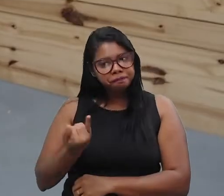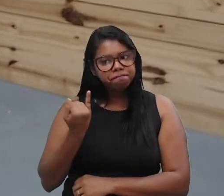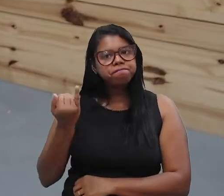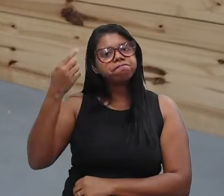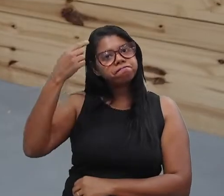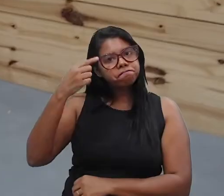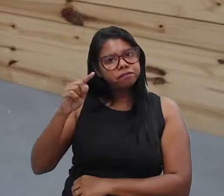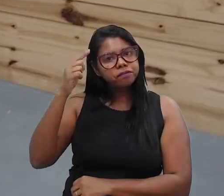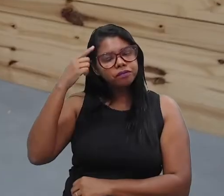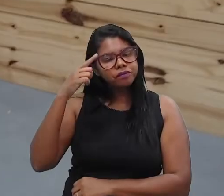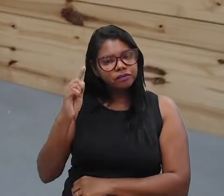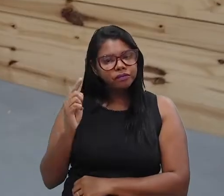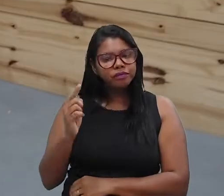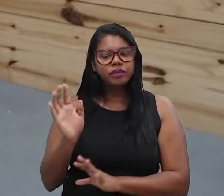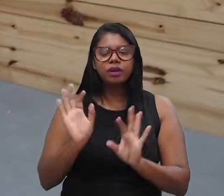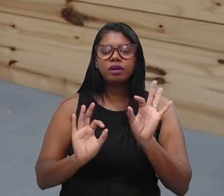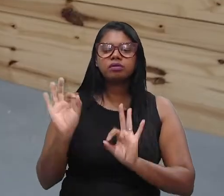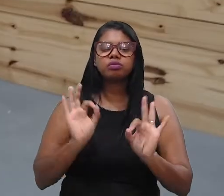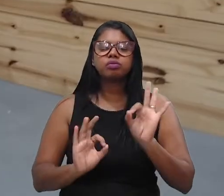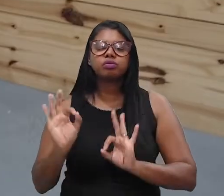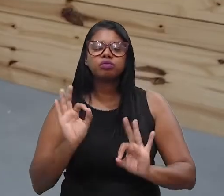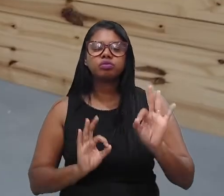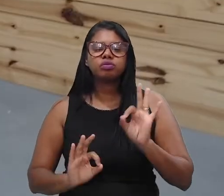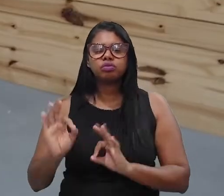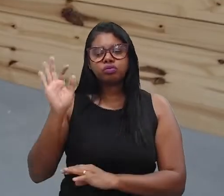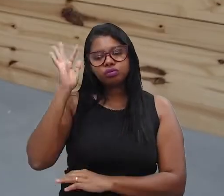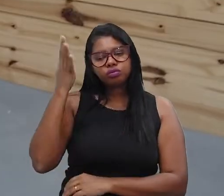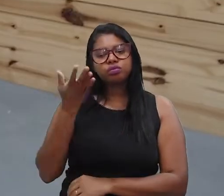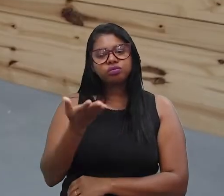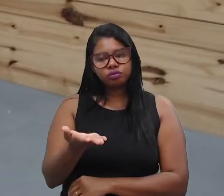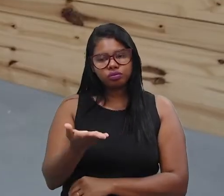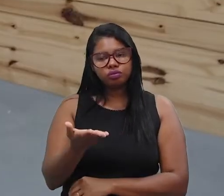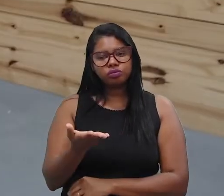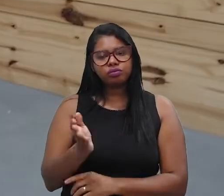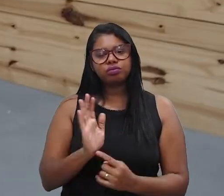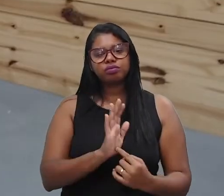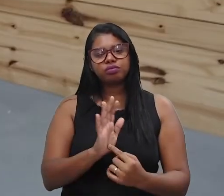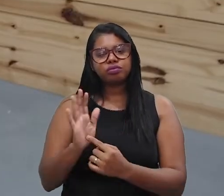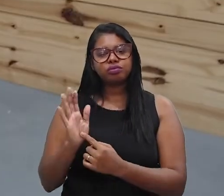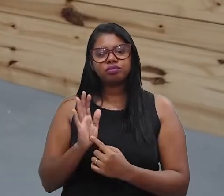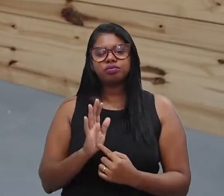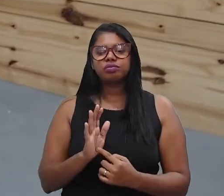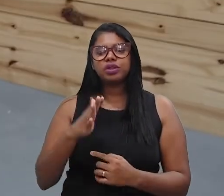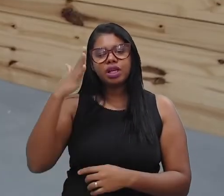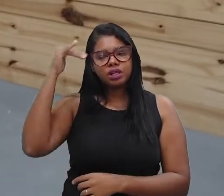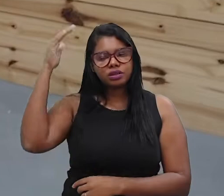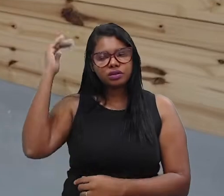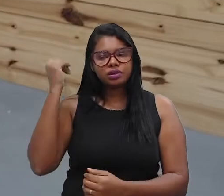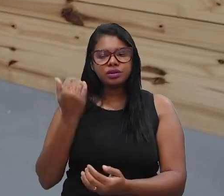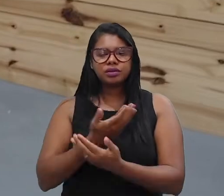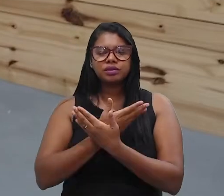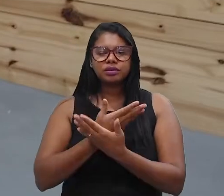dia a dia nas organizações e com o resultado que vocês vão trazer. Tá bom? Então, sucesso